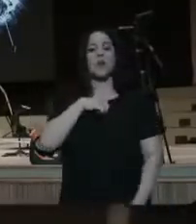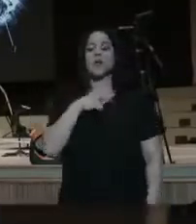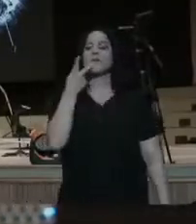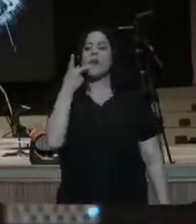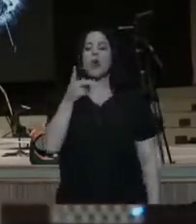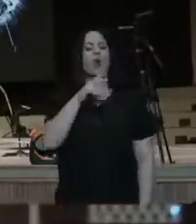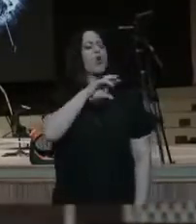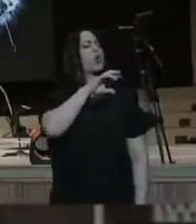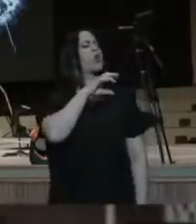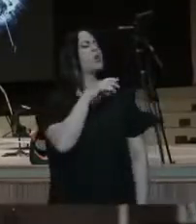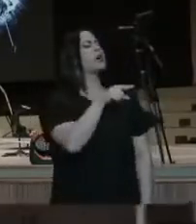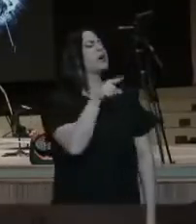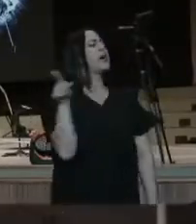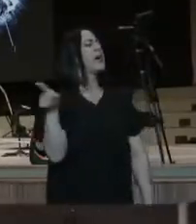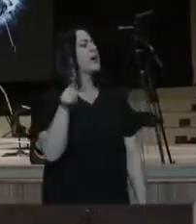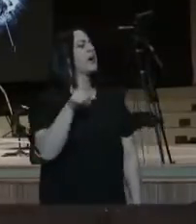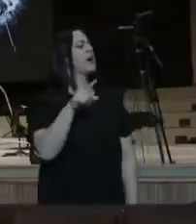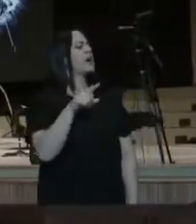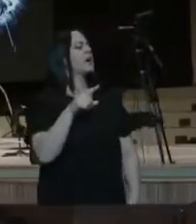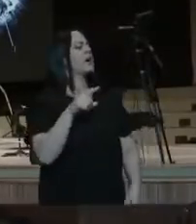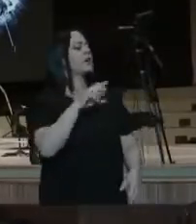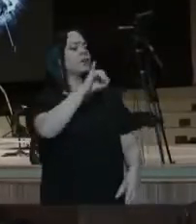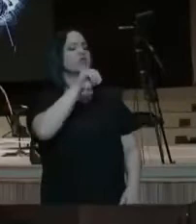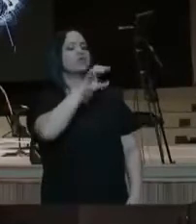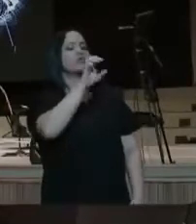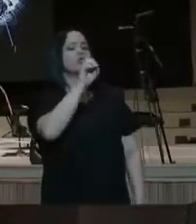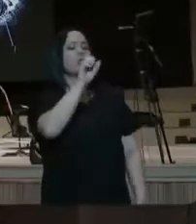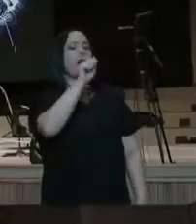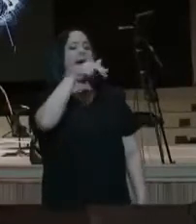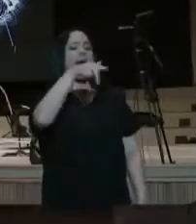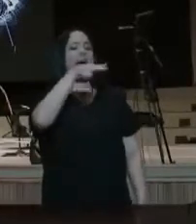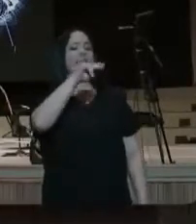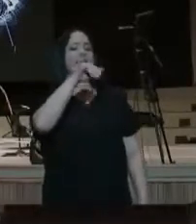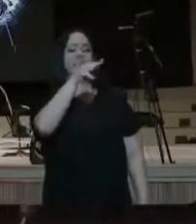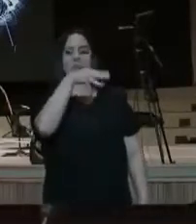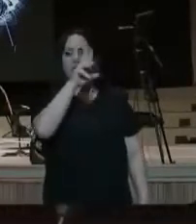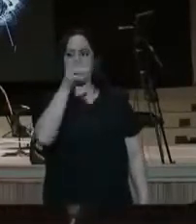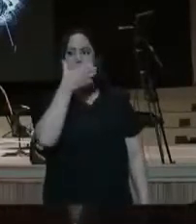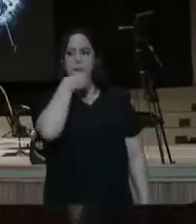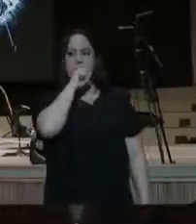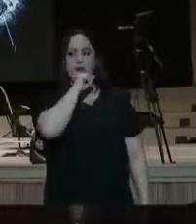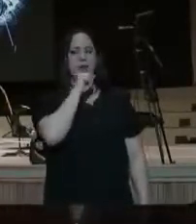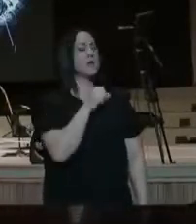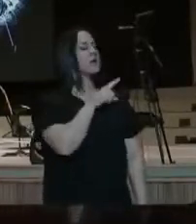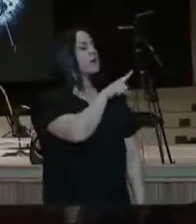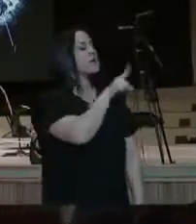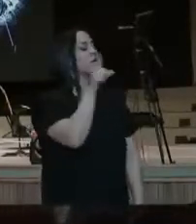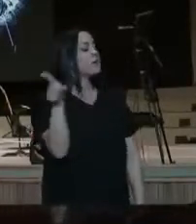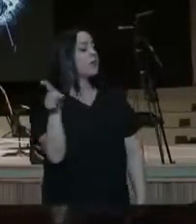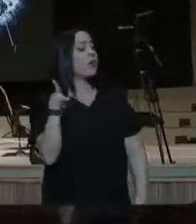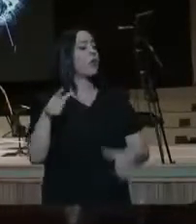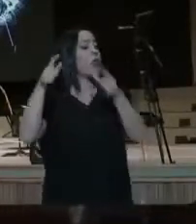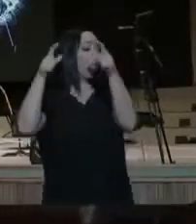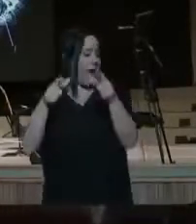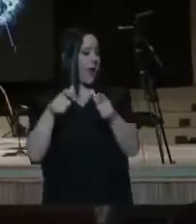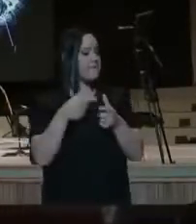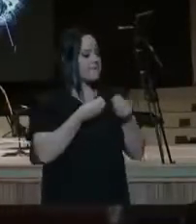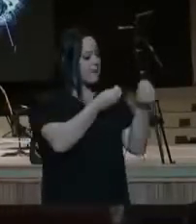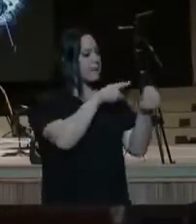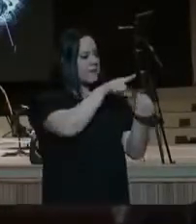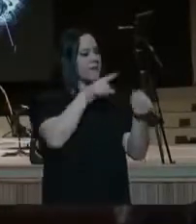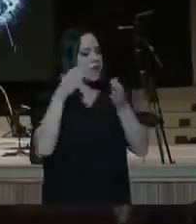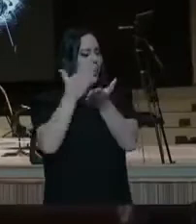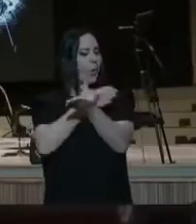doar um terreno aqui no bairro que construiu a capela ele foi ver e era um lixão do bairro atrás da feira era onde